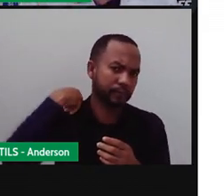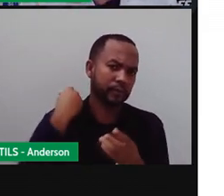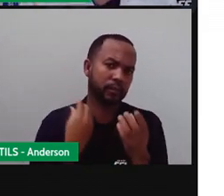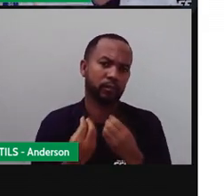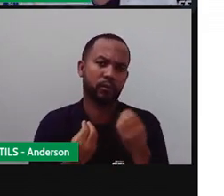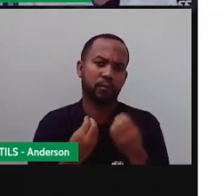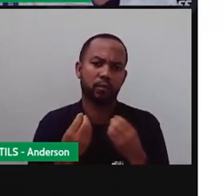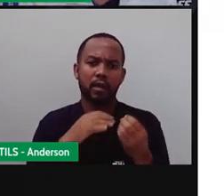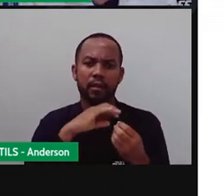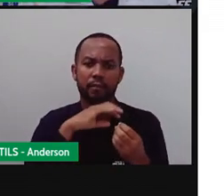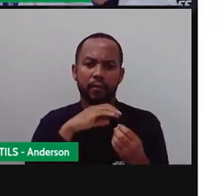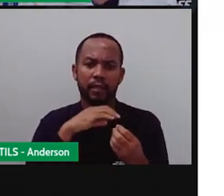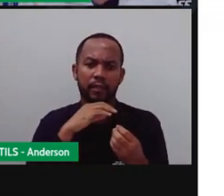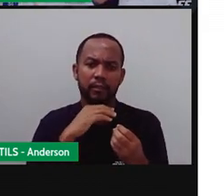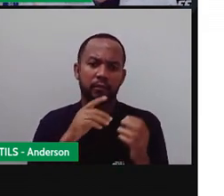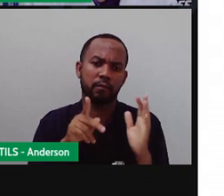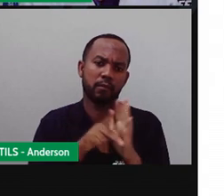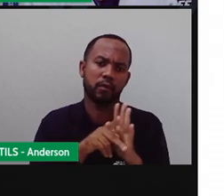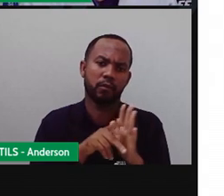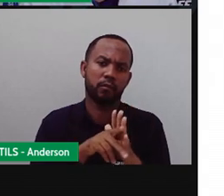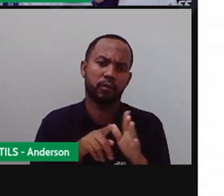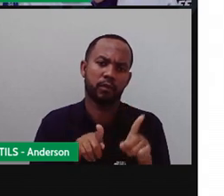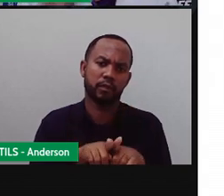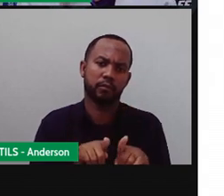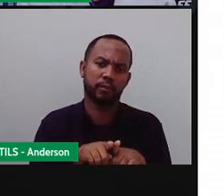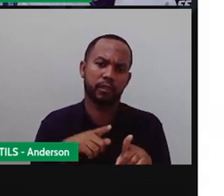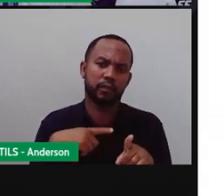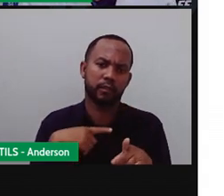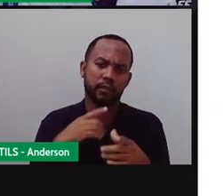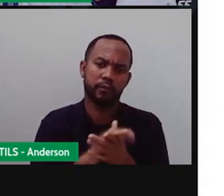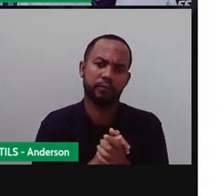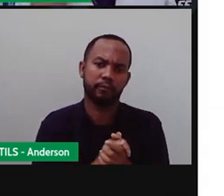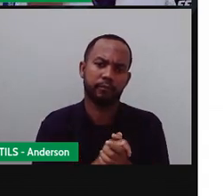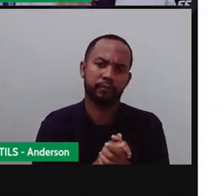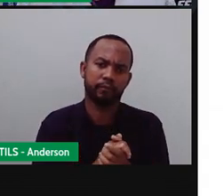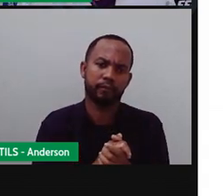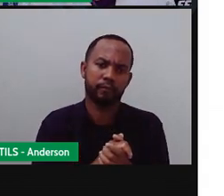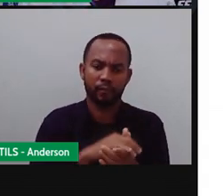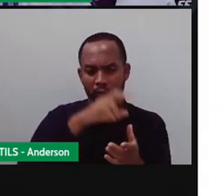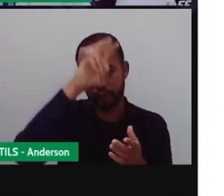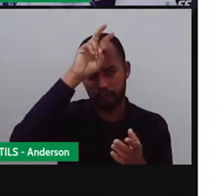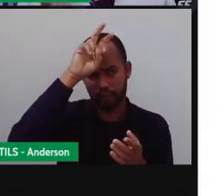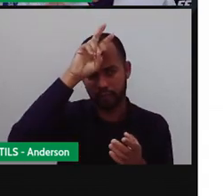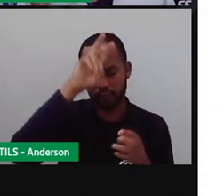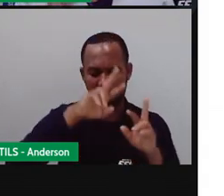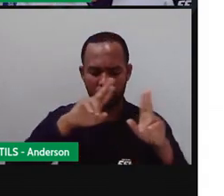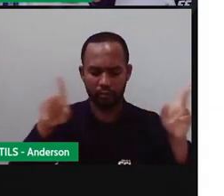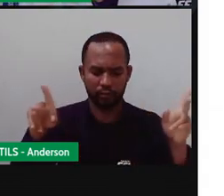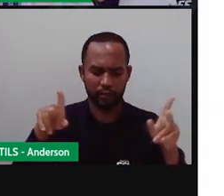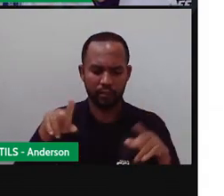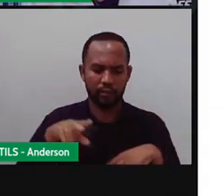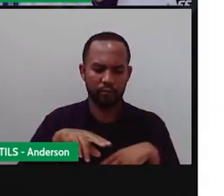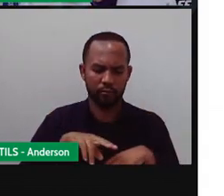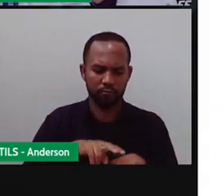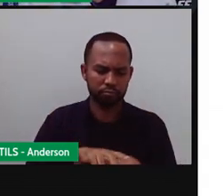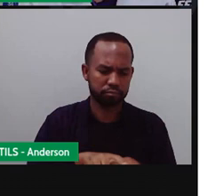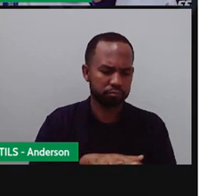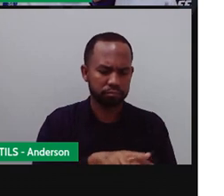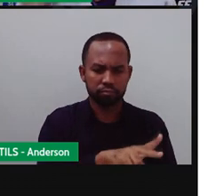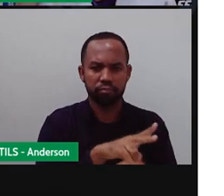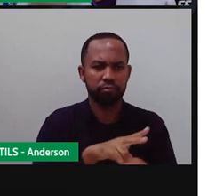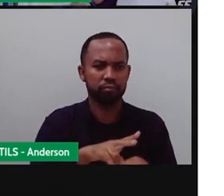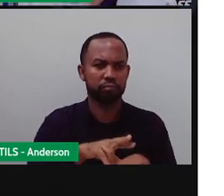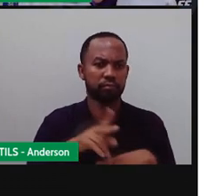caracteriza os animais vertebrados. Mas apareceu a formiga, que é diferente do caracol, que é diferente da